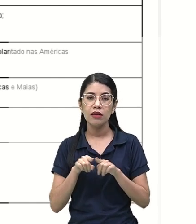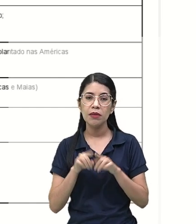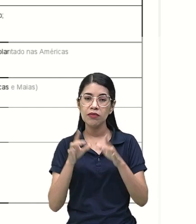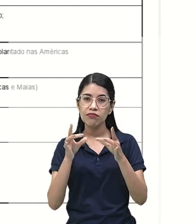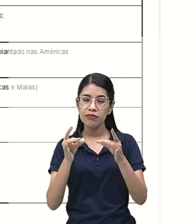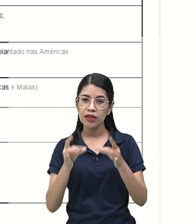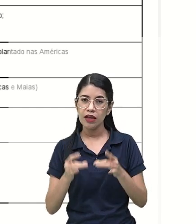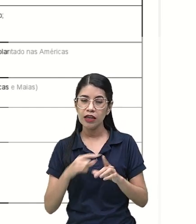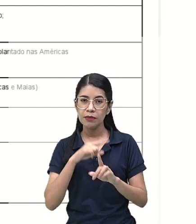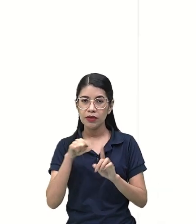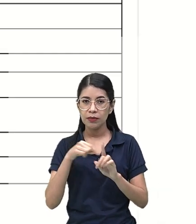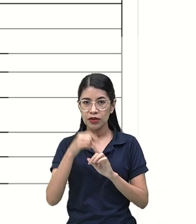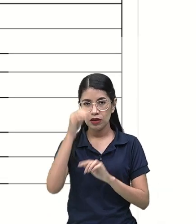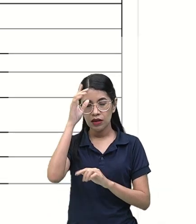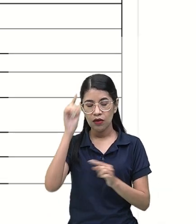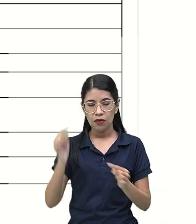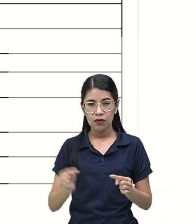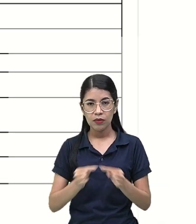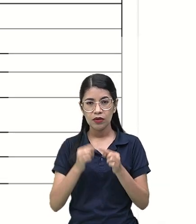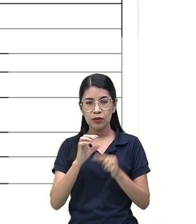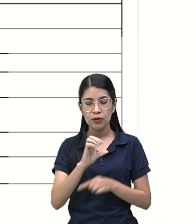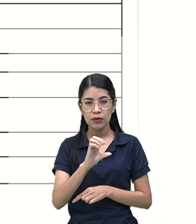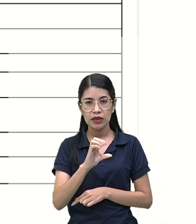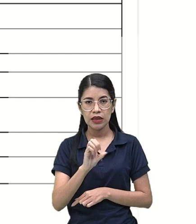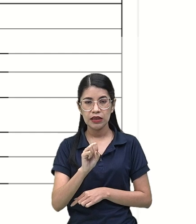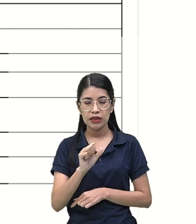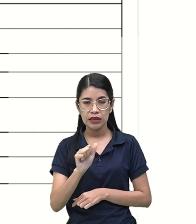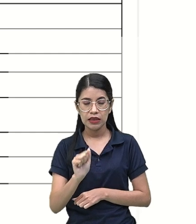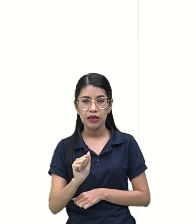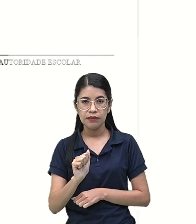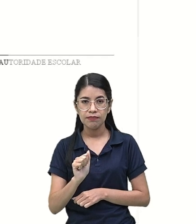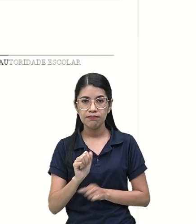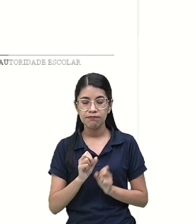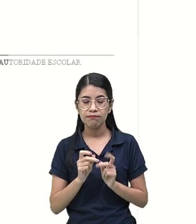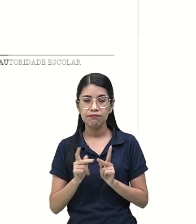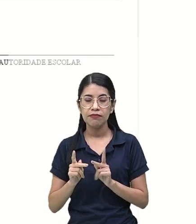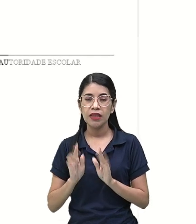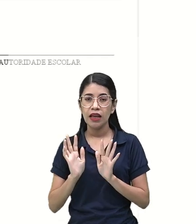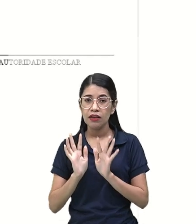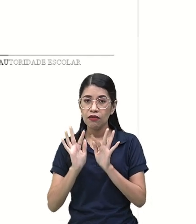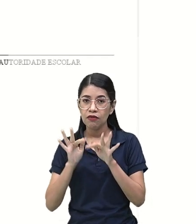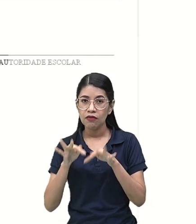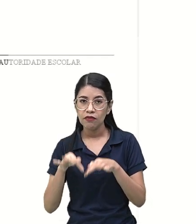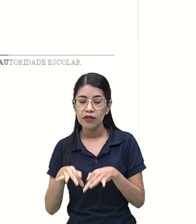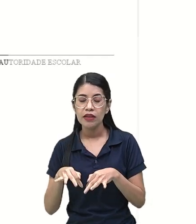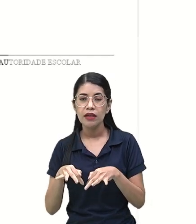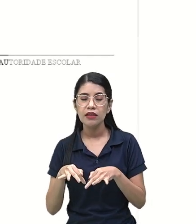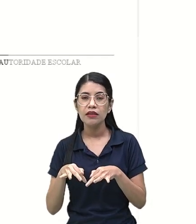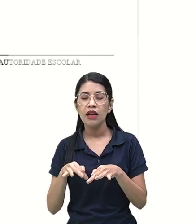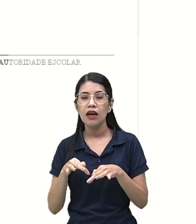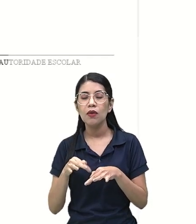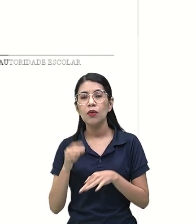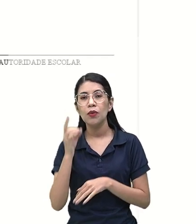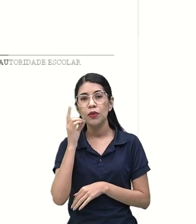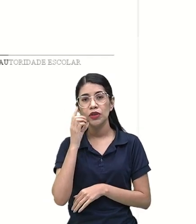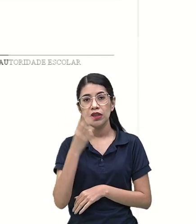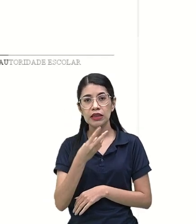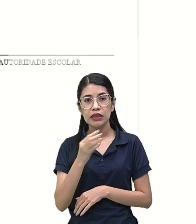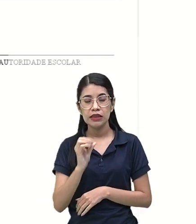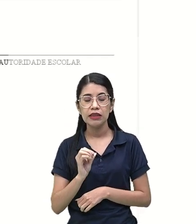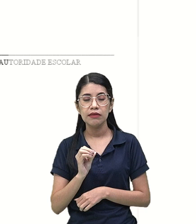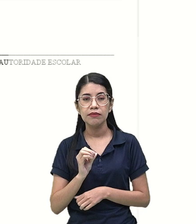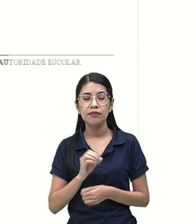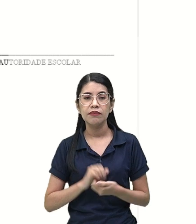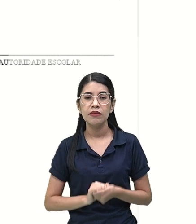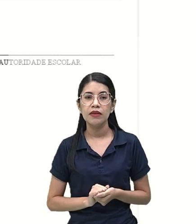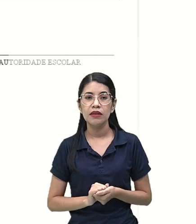detalhamento, conforme o CSA, que é o espelho do CSA, né? Até finalizar ali, olha, o dia 30. Lembra que nós finalizamos